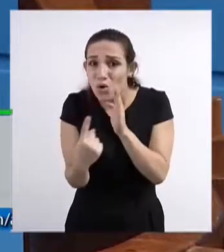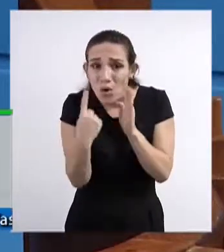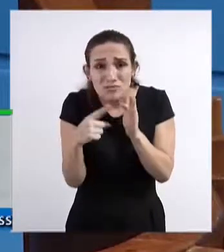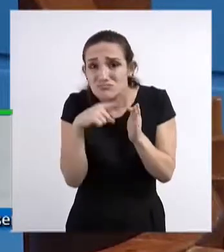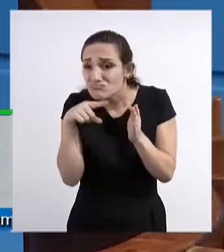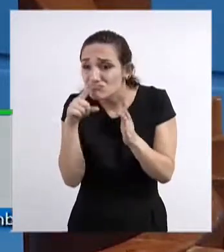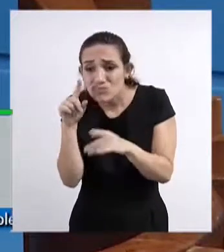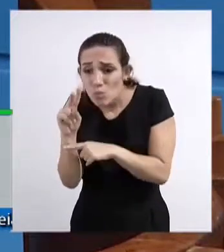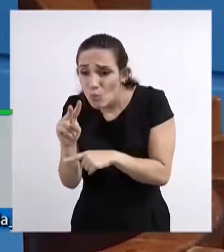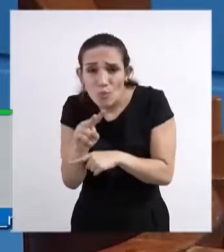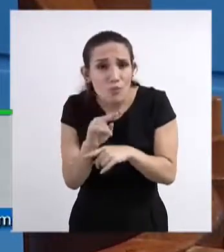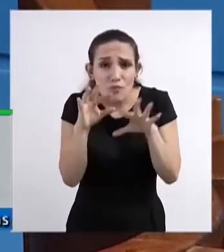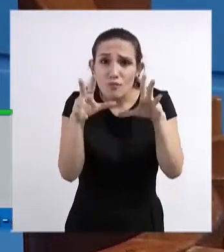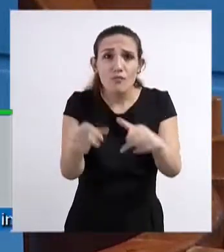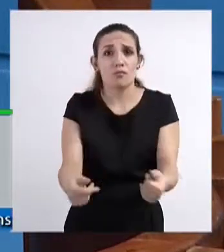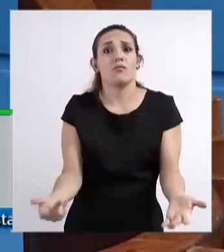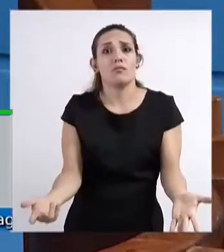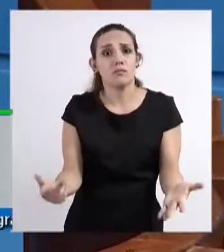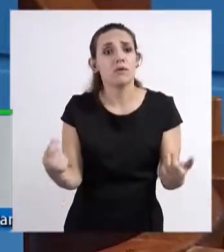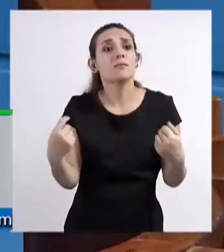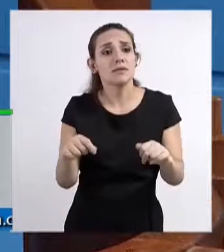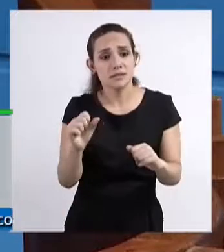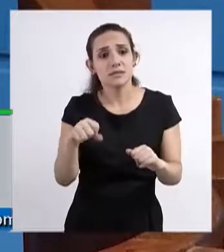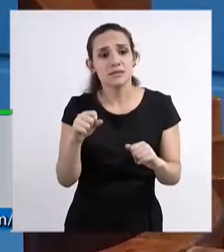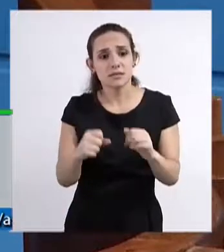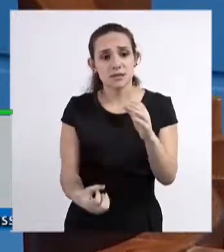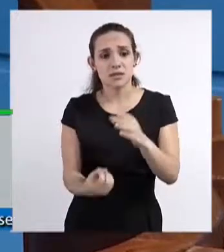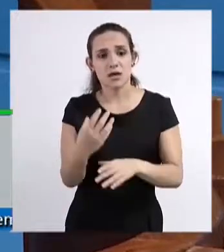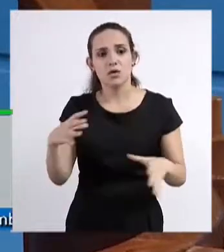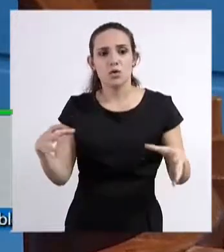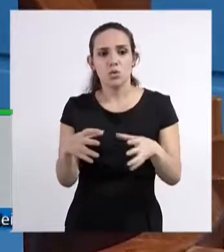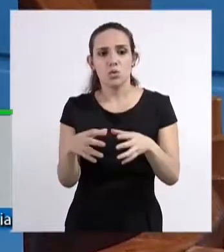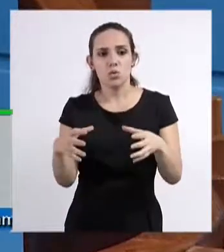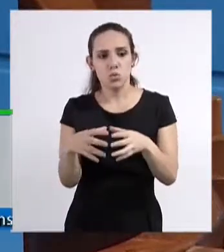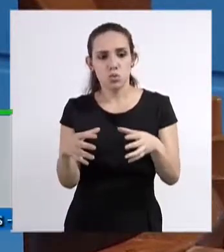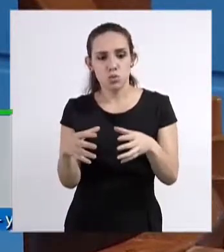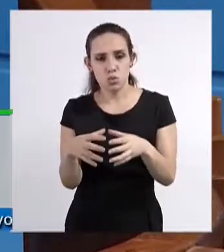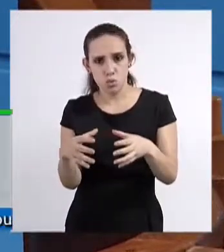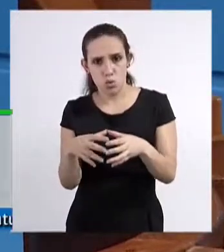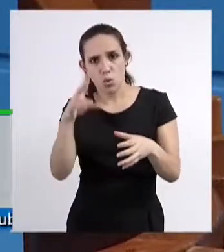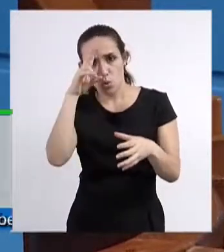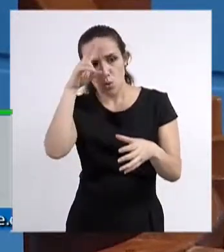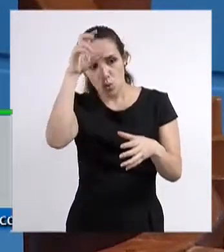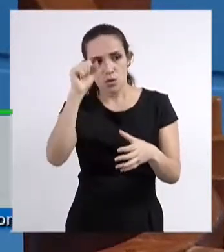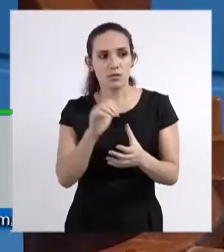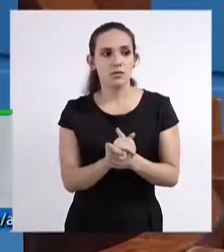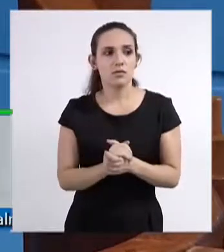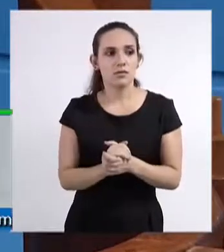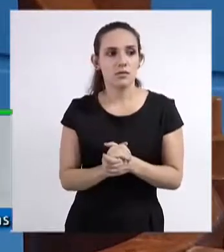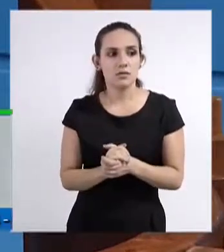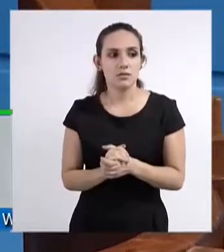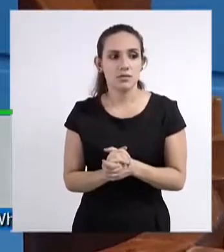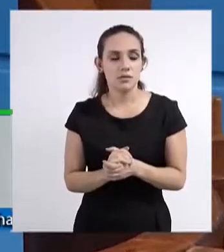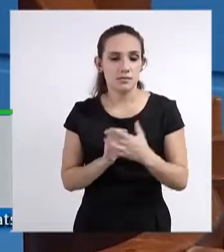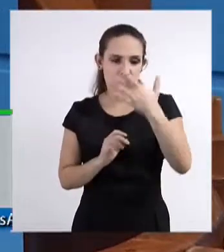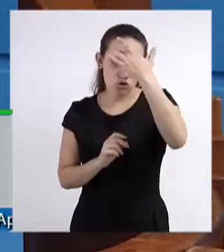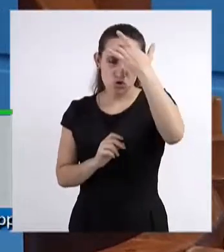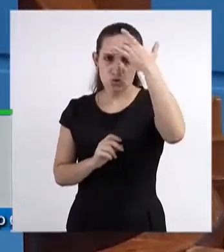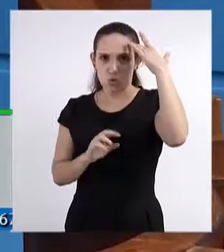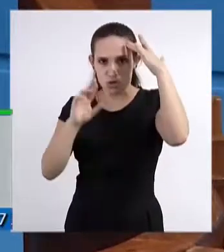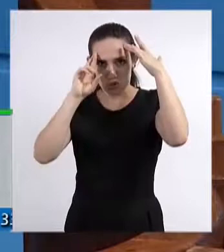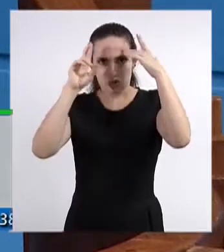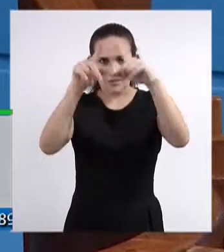controlar essa situação. Precisamos da criação de uma força-tarefa nesse sentido. Os produtores rurais estão se